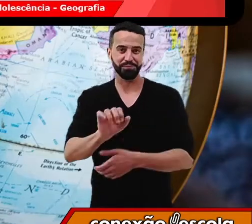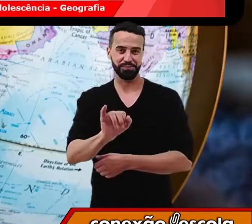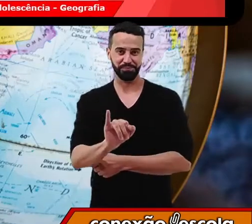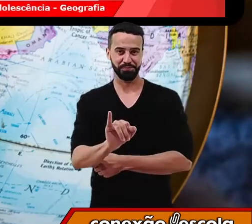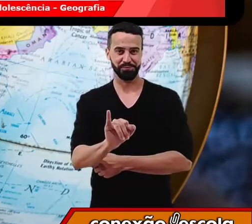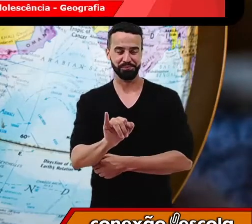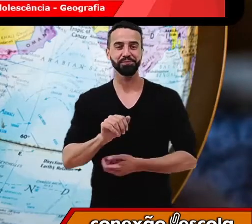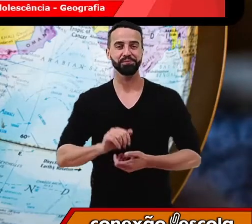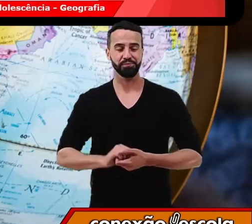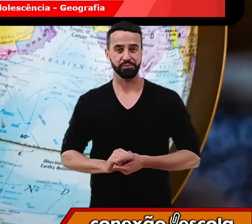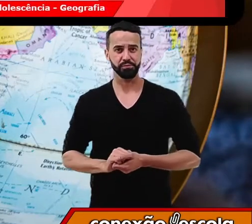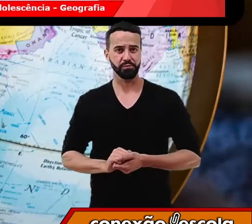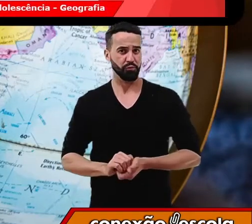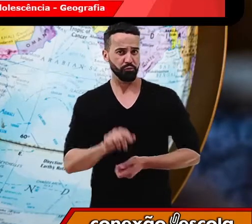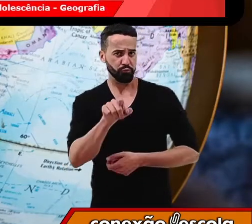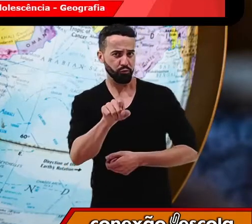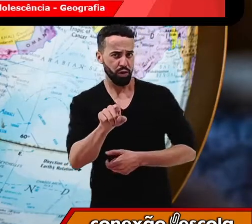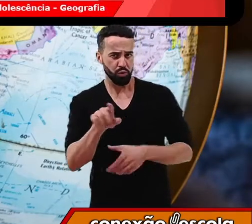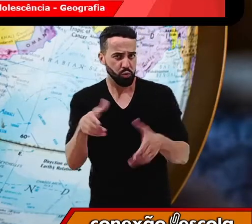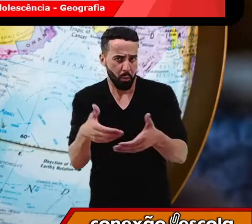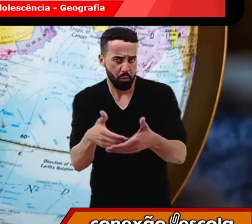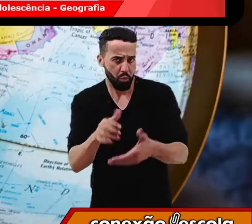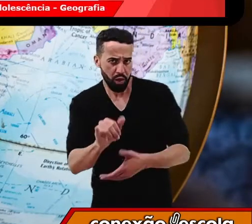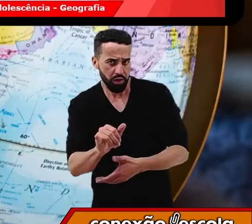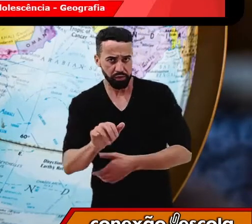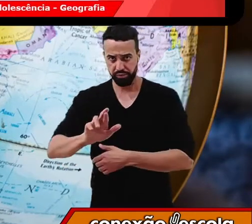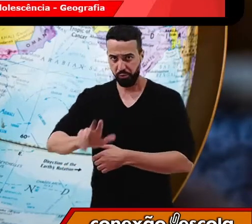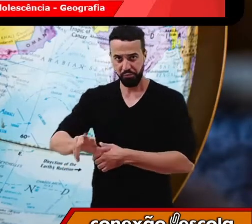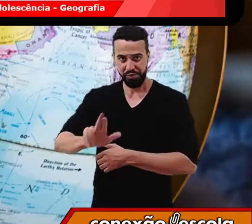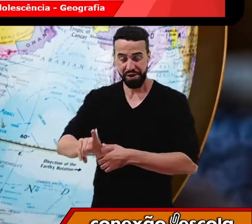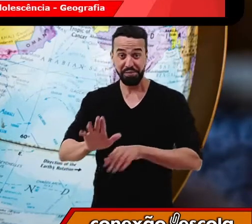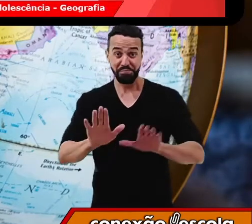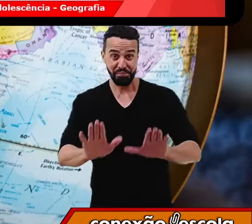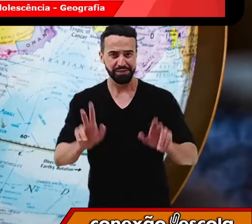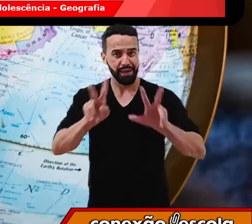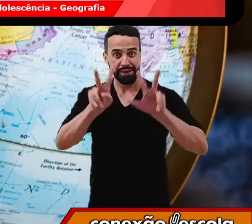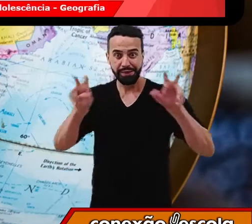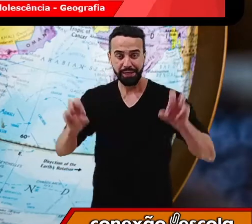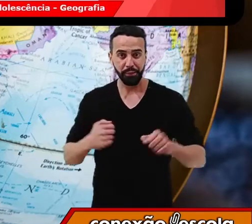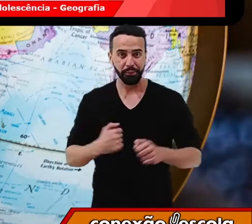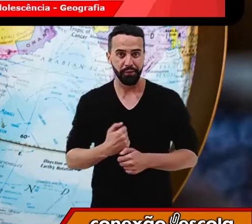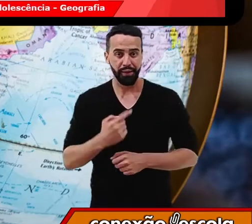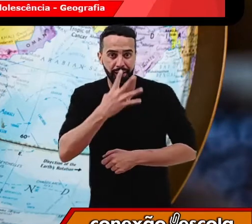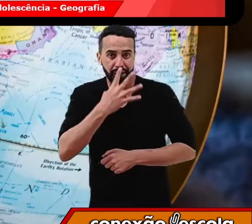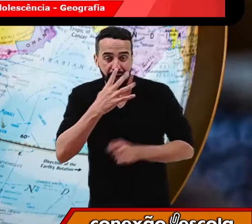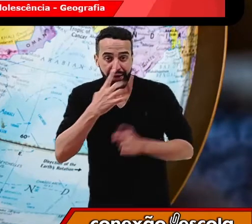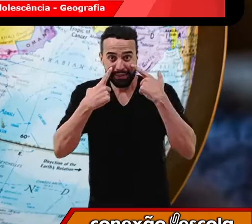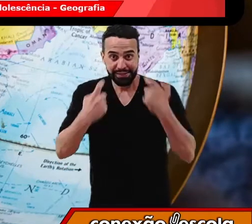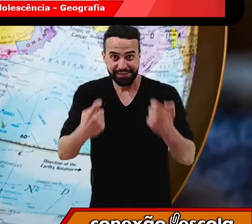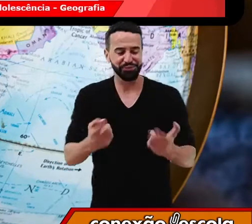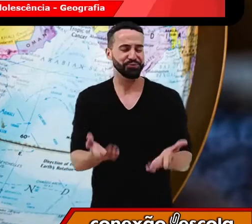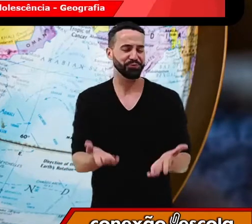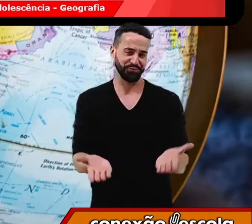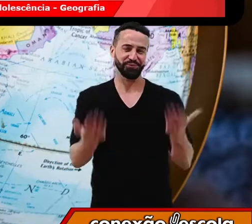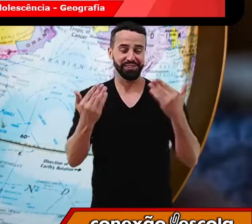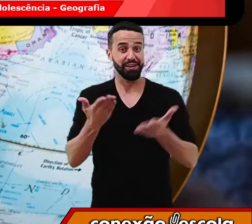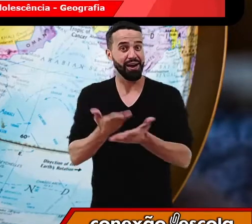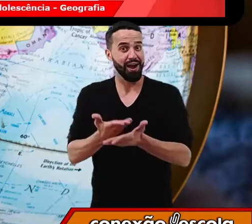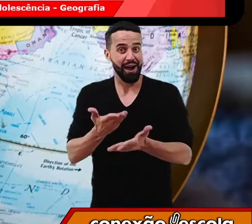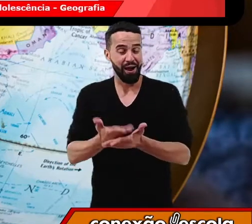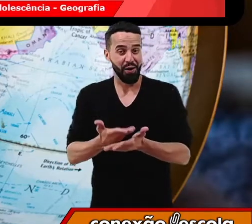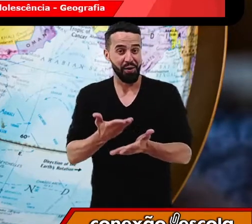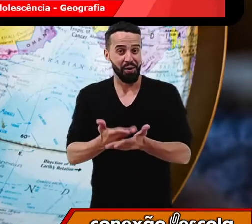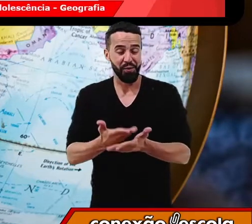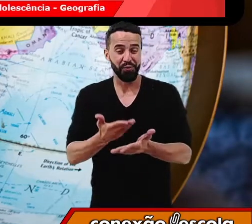I. Se você não faz parte do agrupamento I, mas curtiu o título, vem com a gente que a aula de hoje está